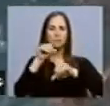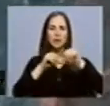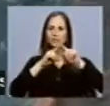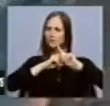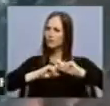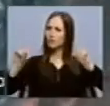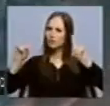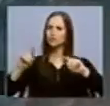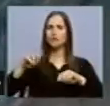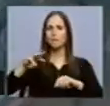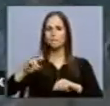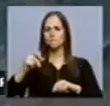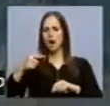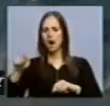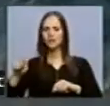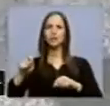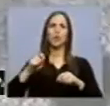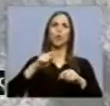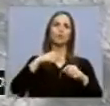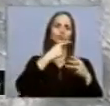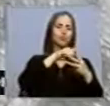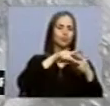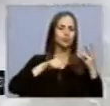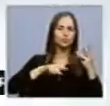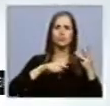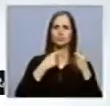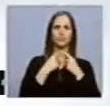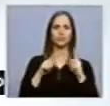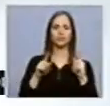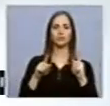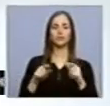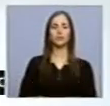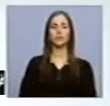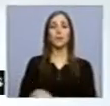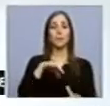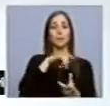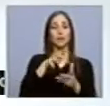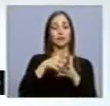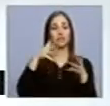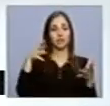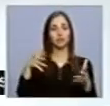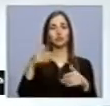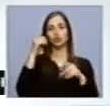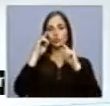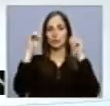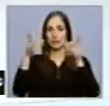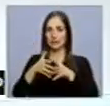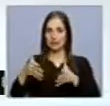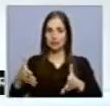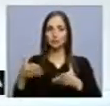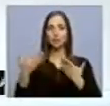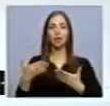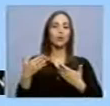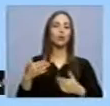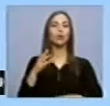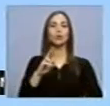outros planetas terrestres. Miguel, e grandes planetas trazem grandes surpresas. Temos agora as relações jupiterianas